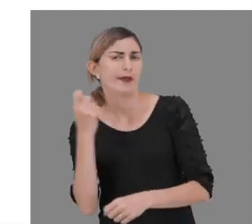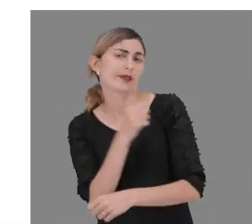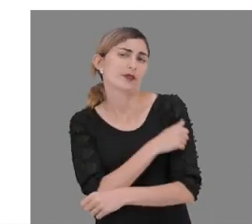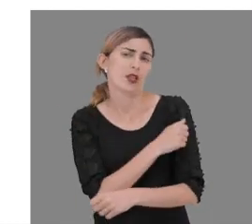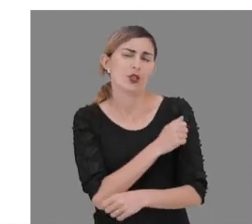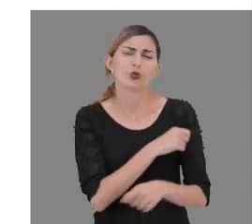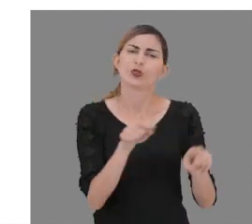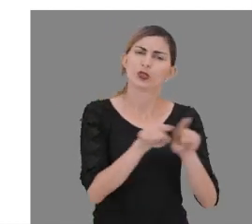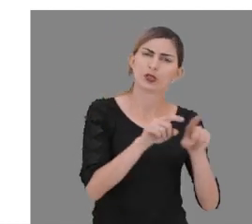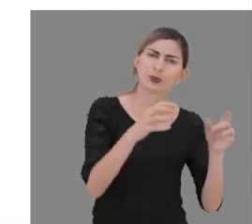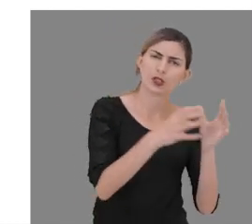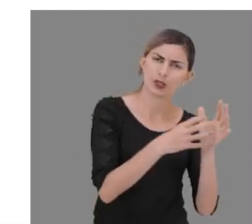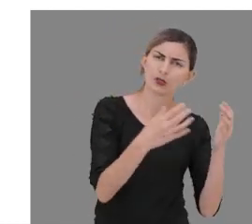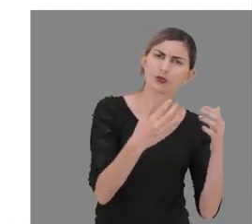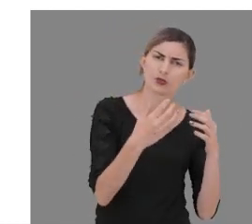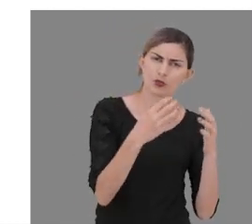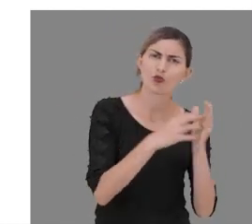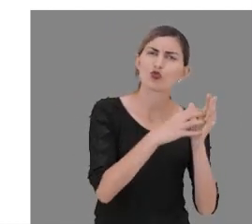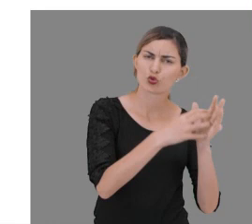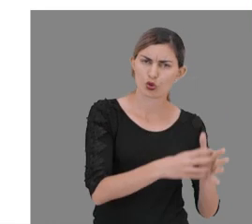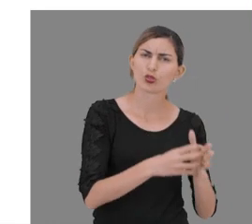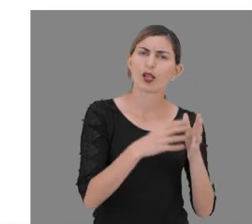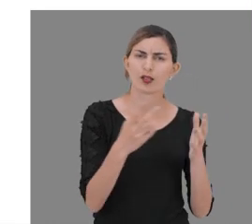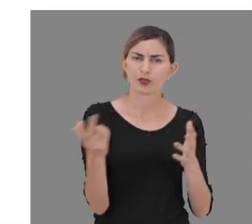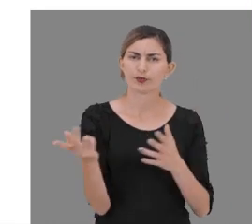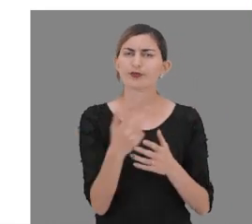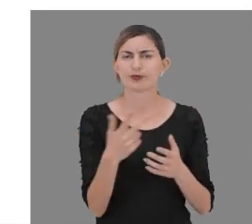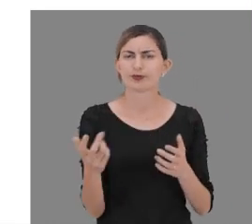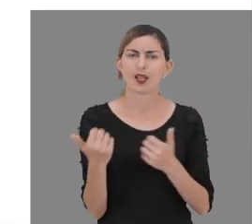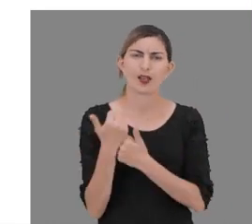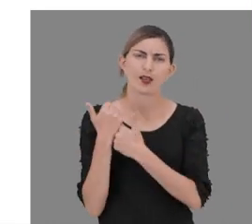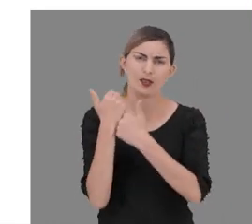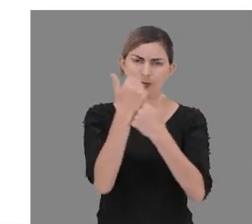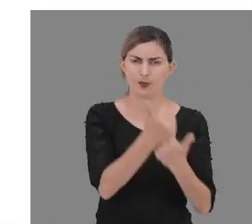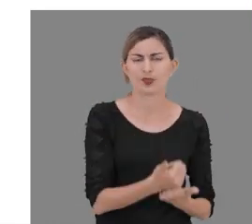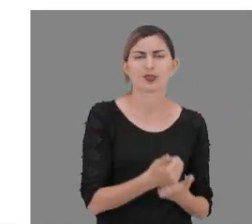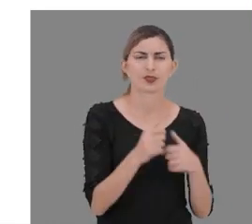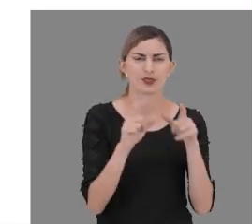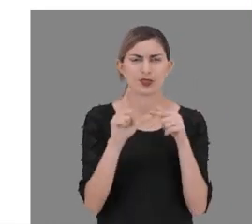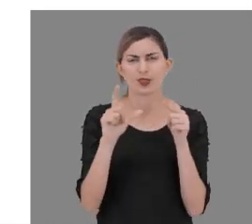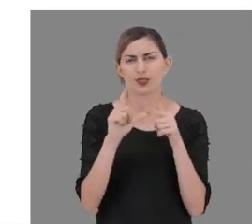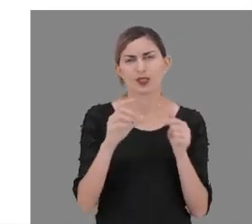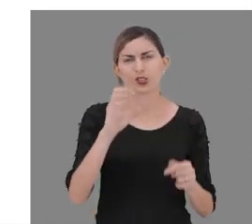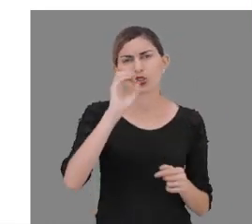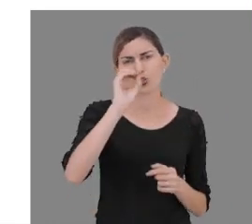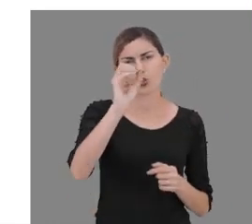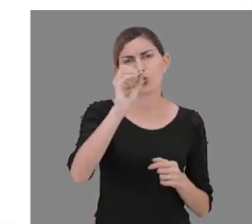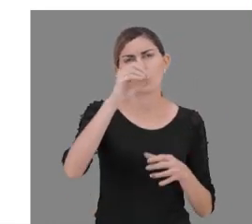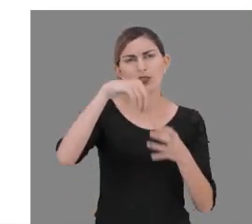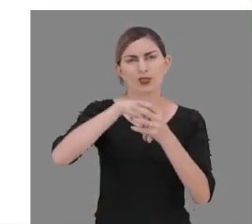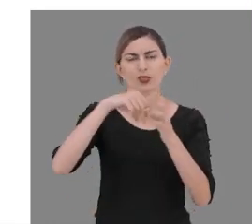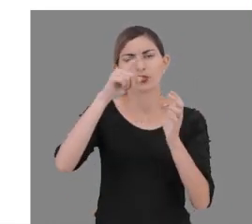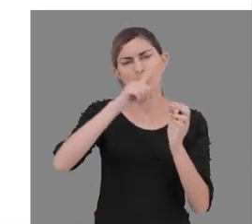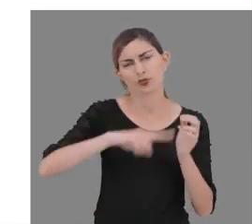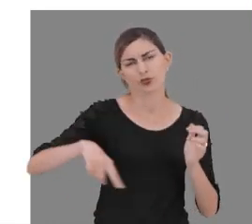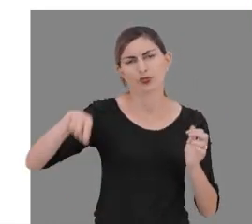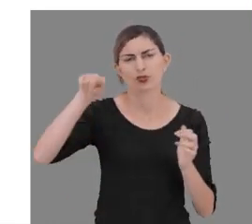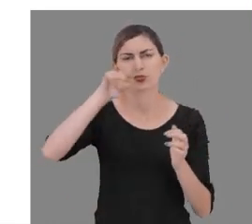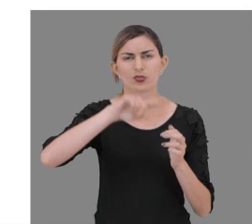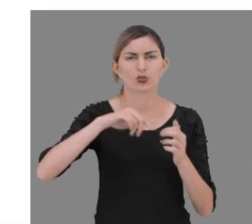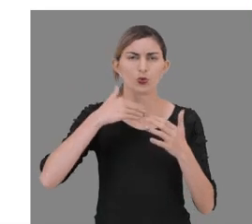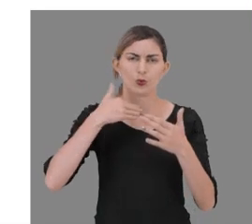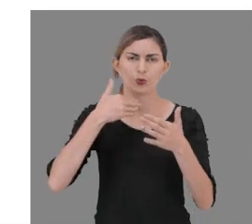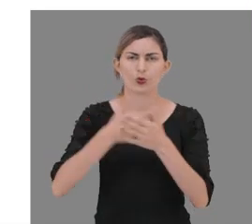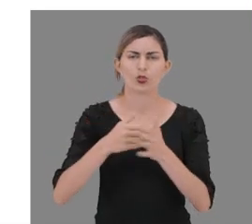e ex-aluno e funcionário ao mesmo tempo. Isso é representado por essa letra O dentro do círculo no